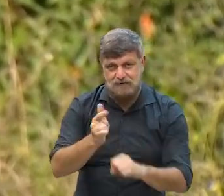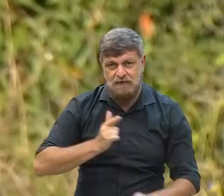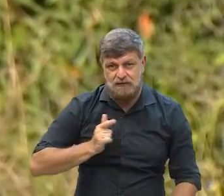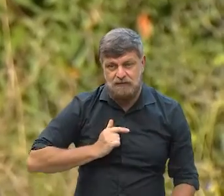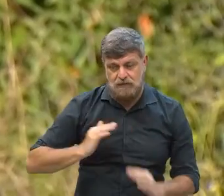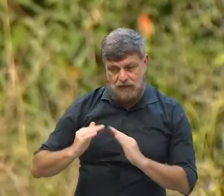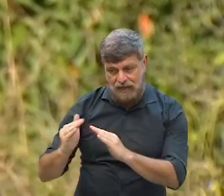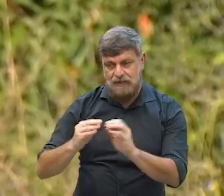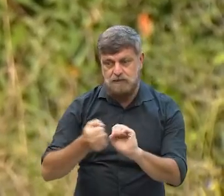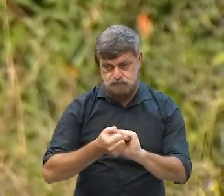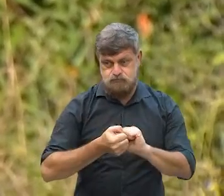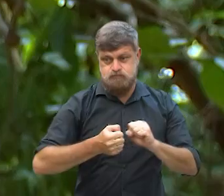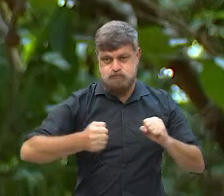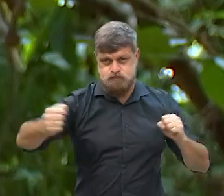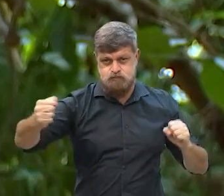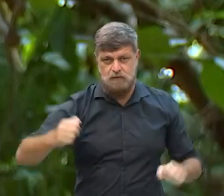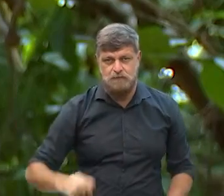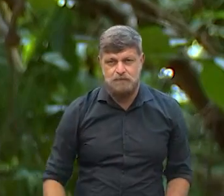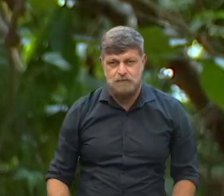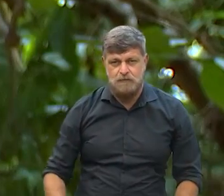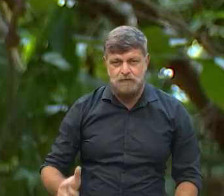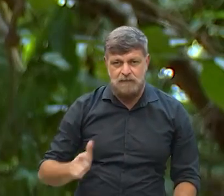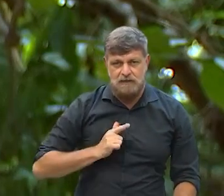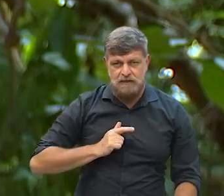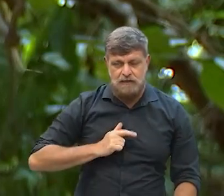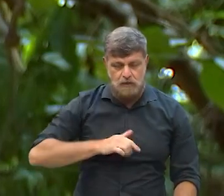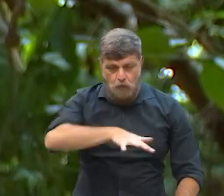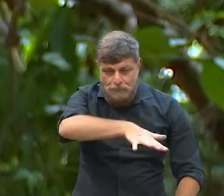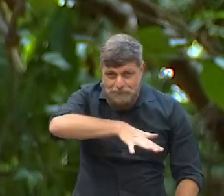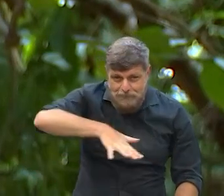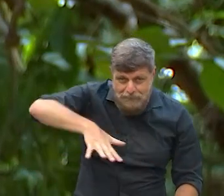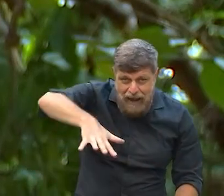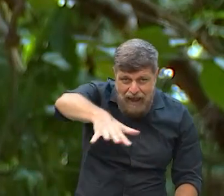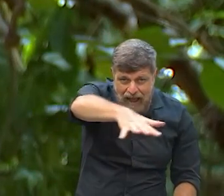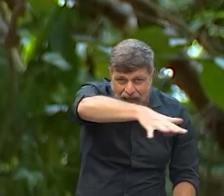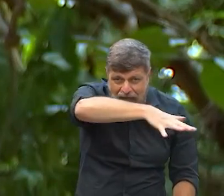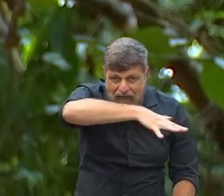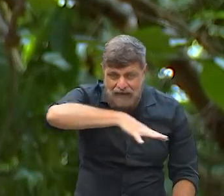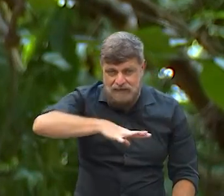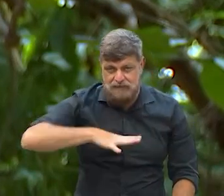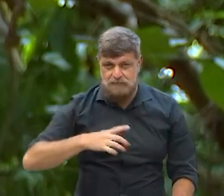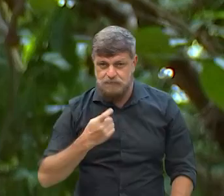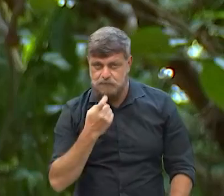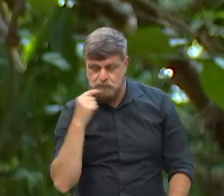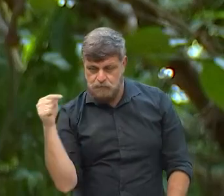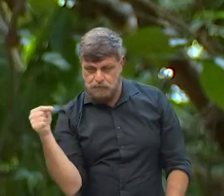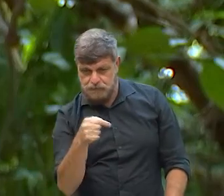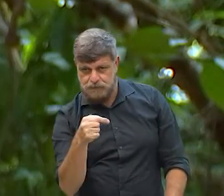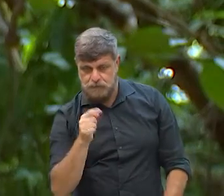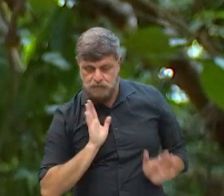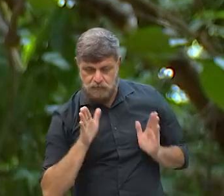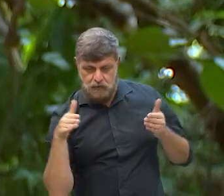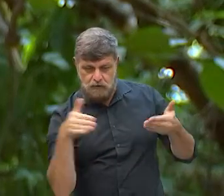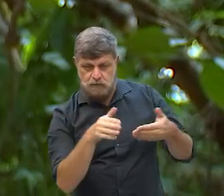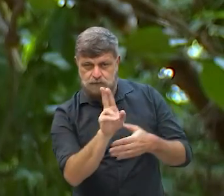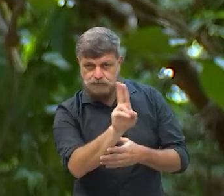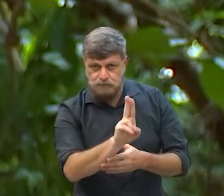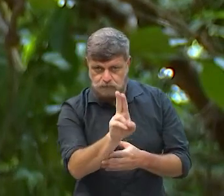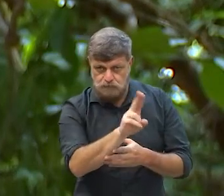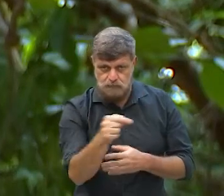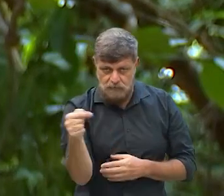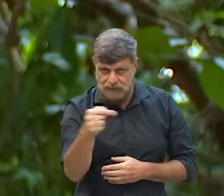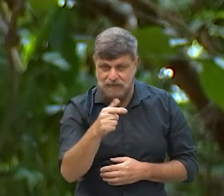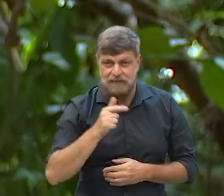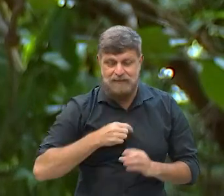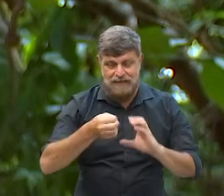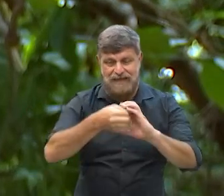expansão urbana. A gente tem um espaço, uma área do território em que a gente tem um uso antrópico lá também. Então